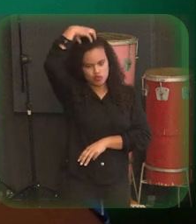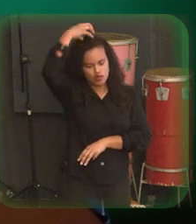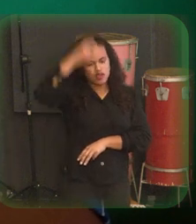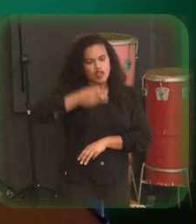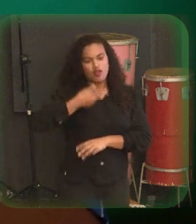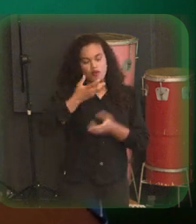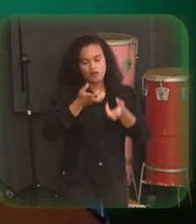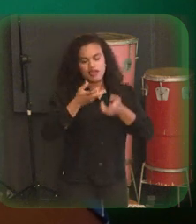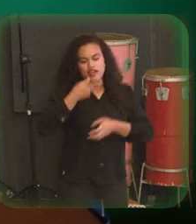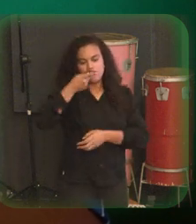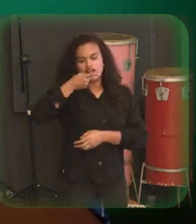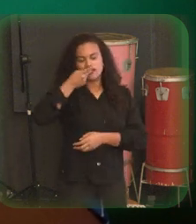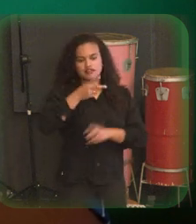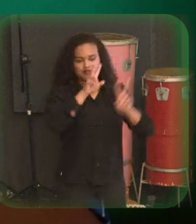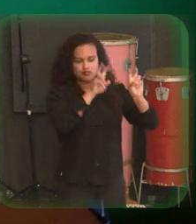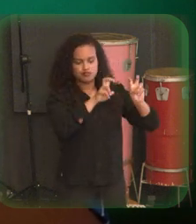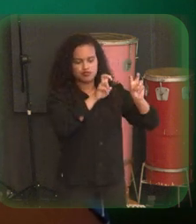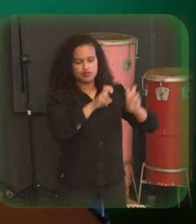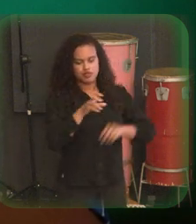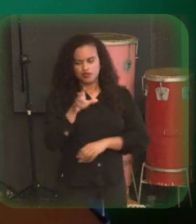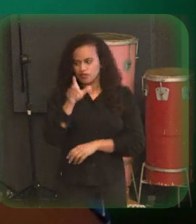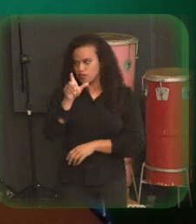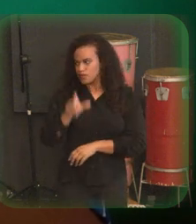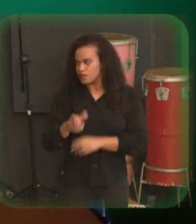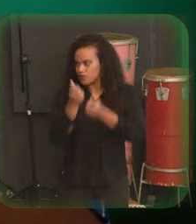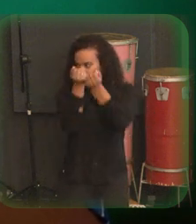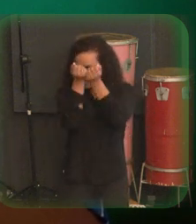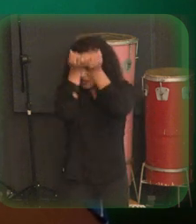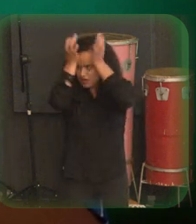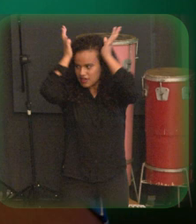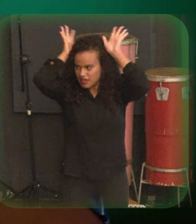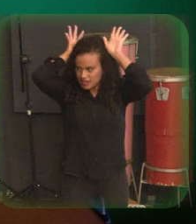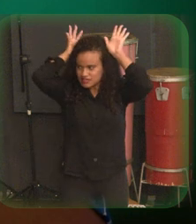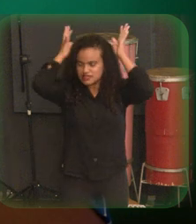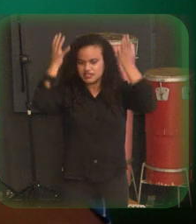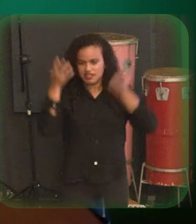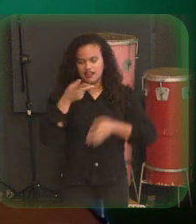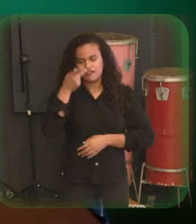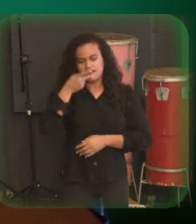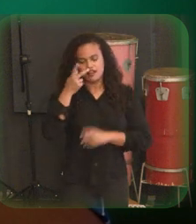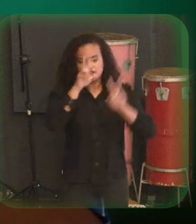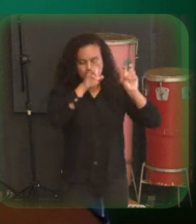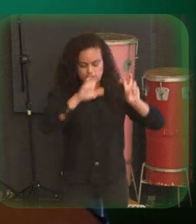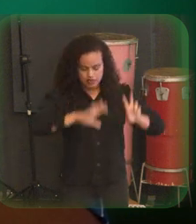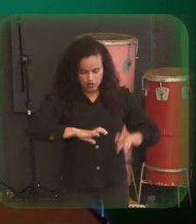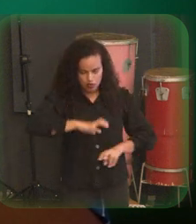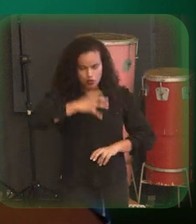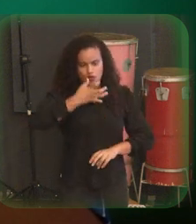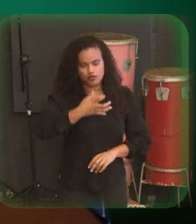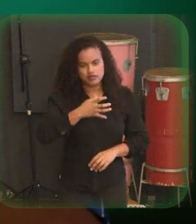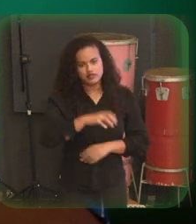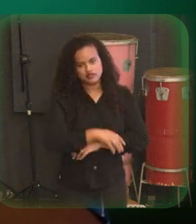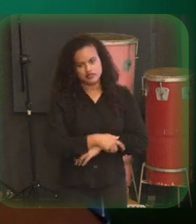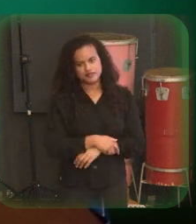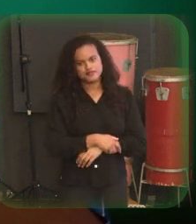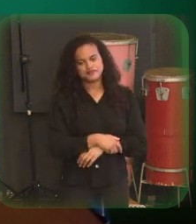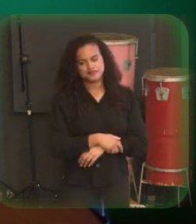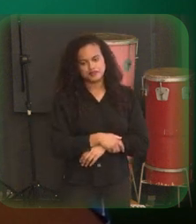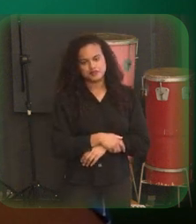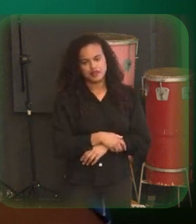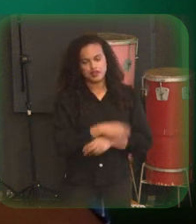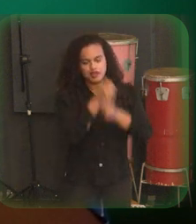cacique Chicão, que ele fala, né, em cima do medo, coragem. E a fala do